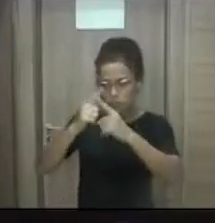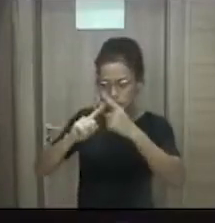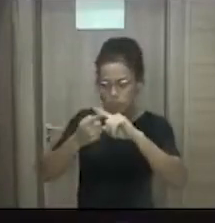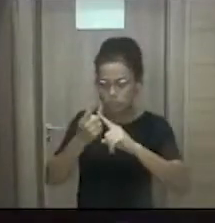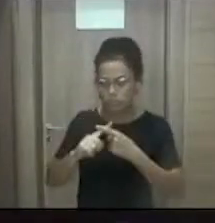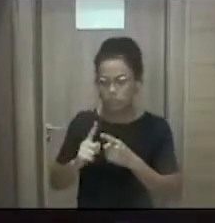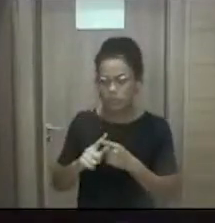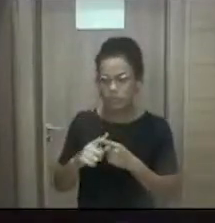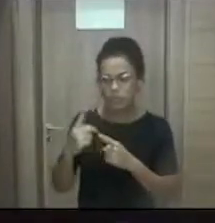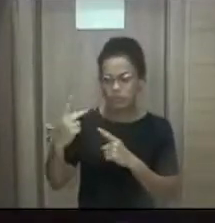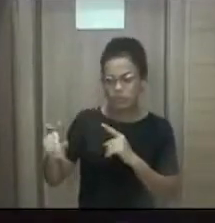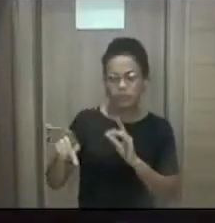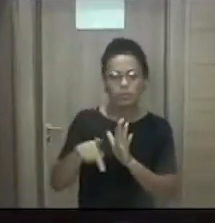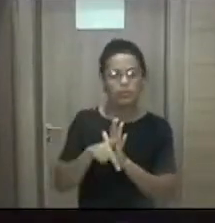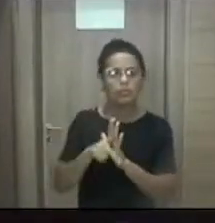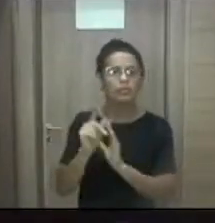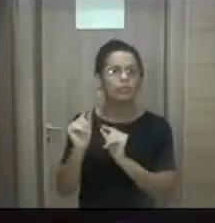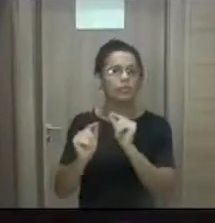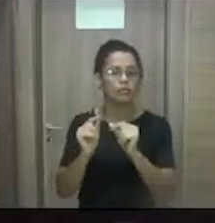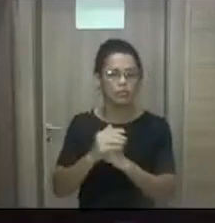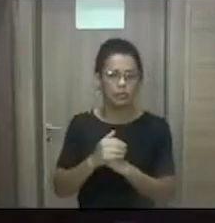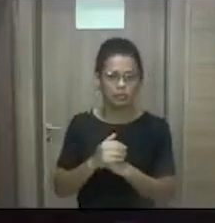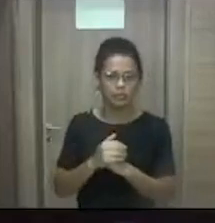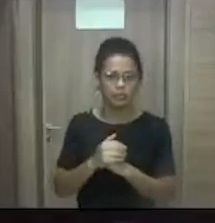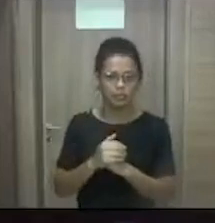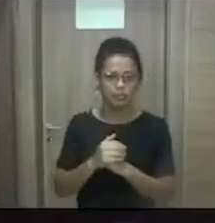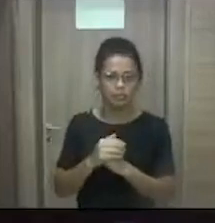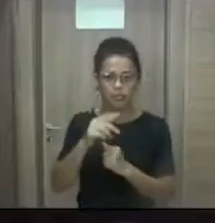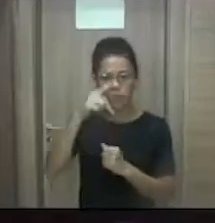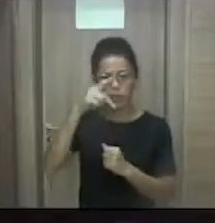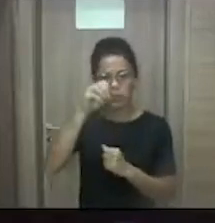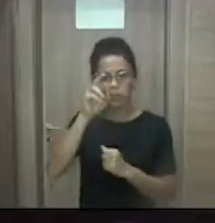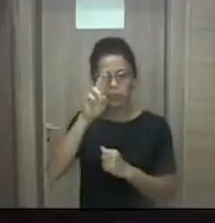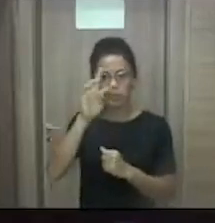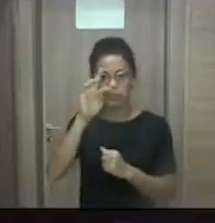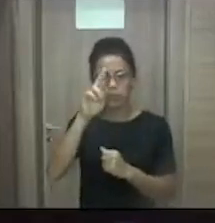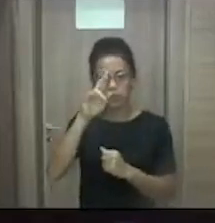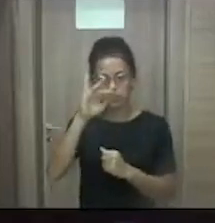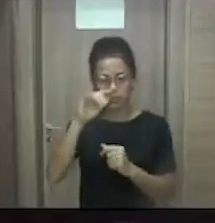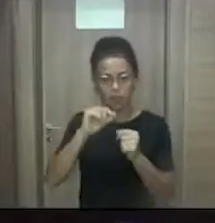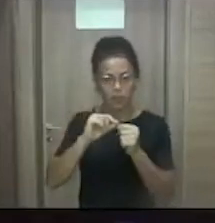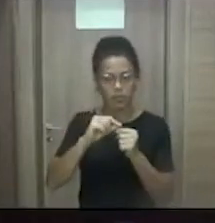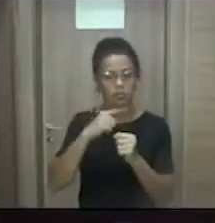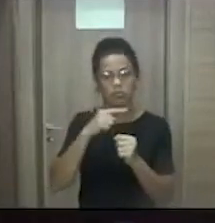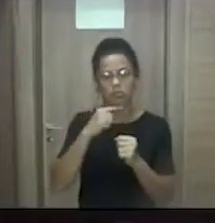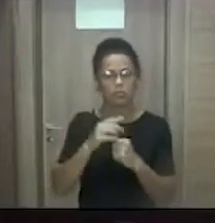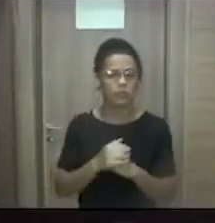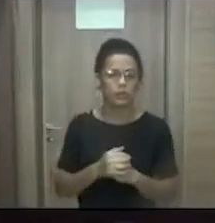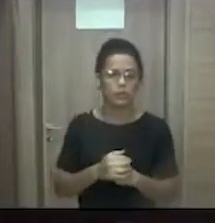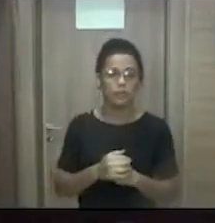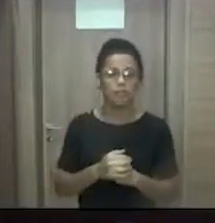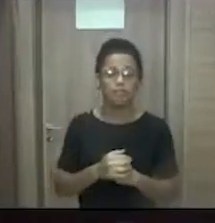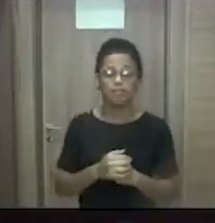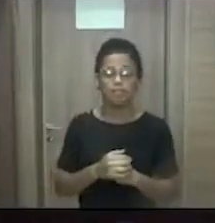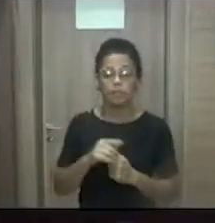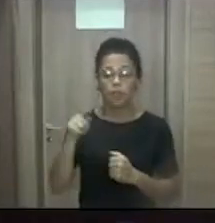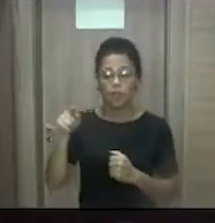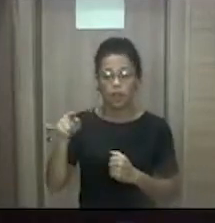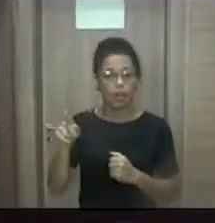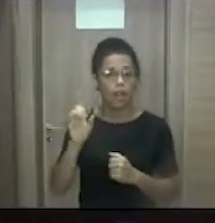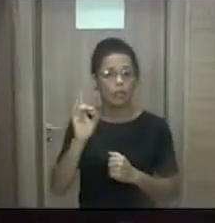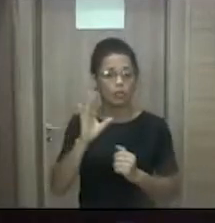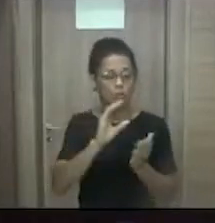faz em uma portaria? Não se faz. Não se faz em portaria. Eu não vou poder escrever na portaria, só